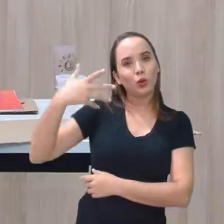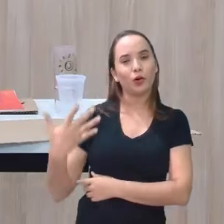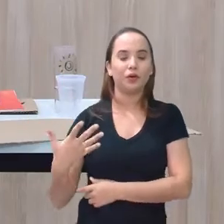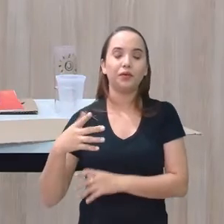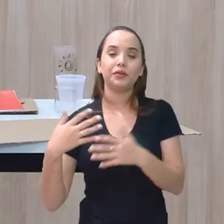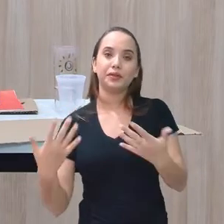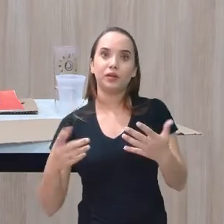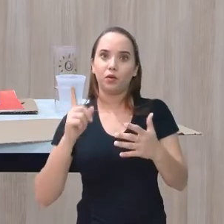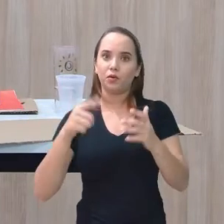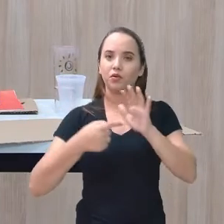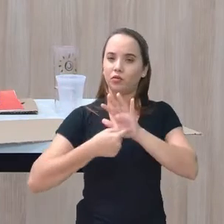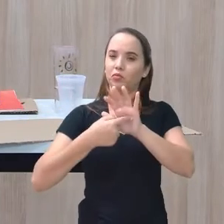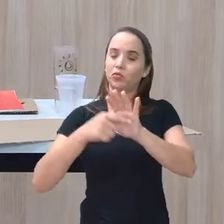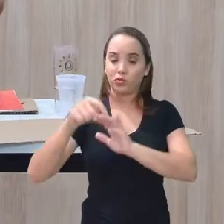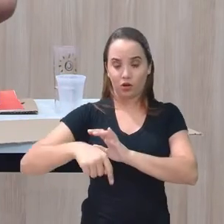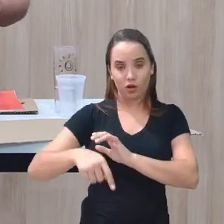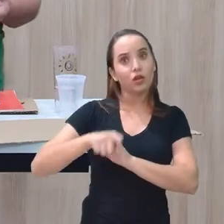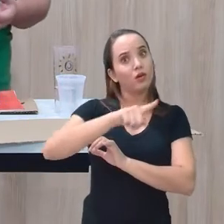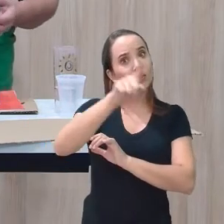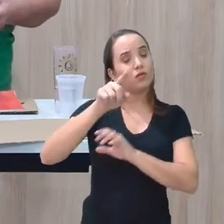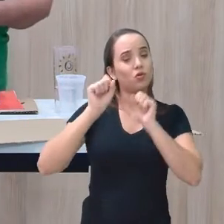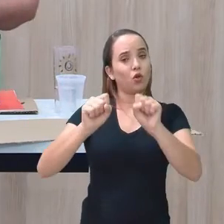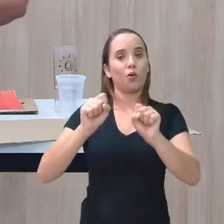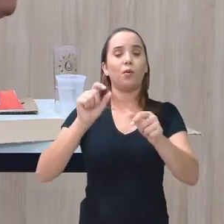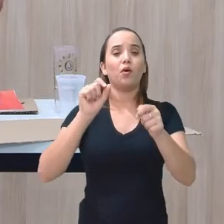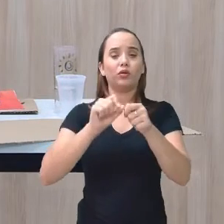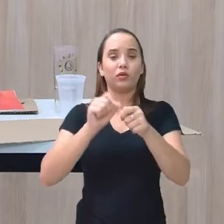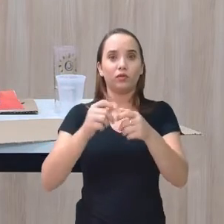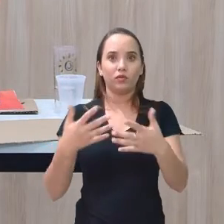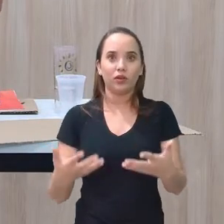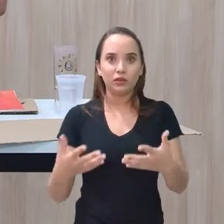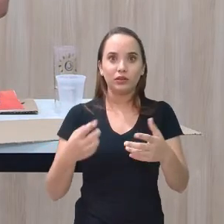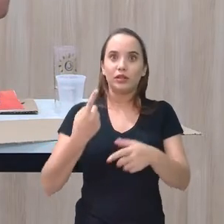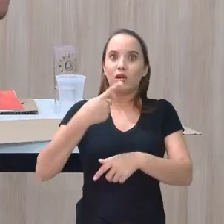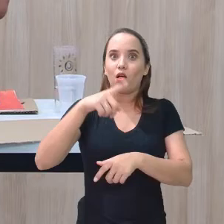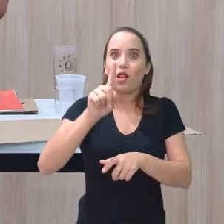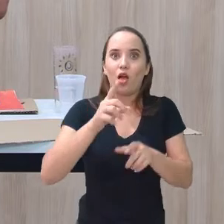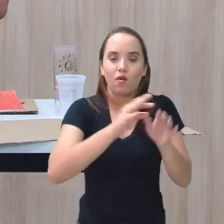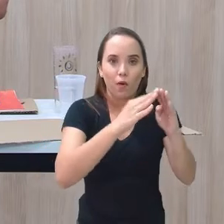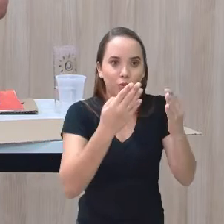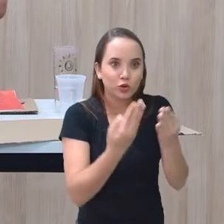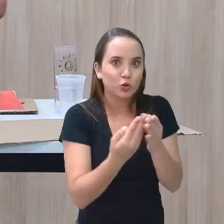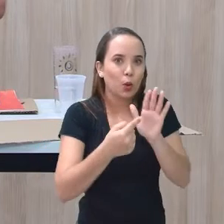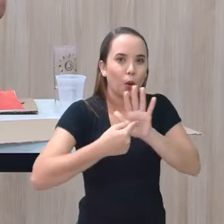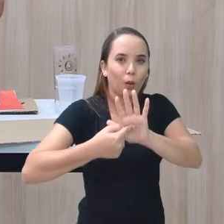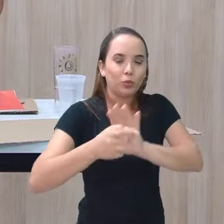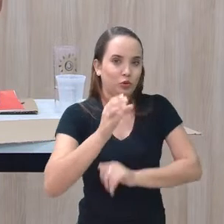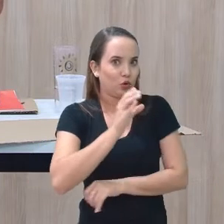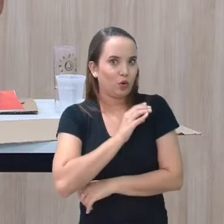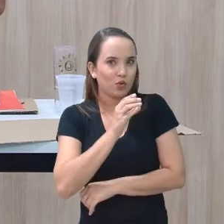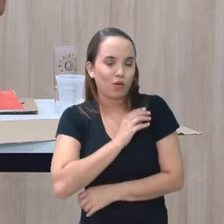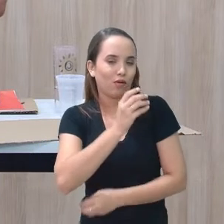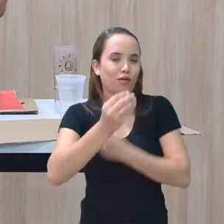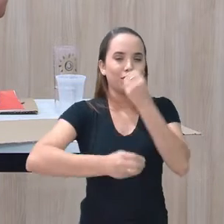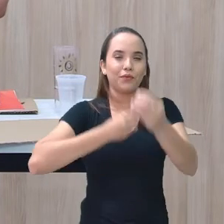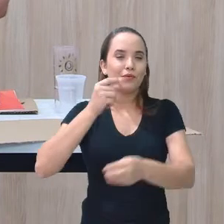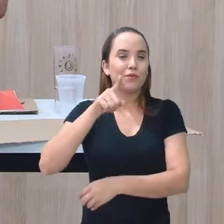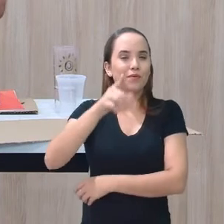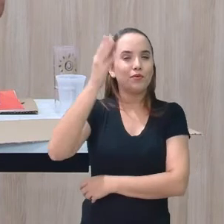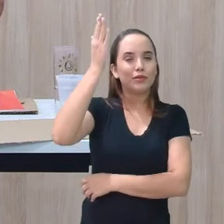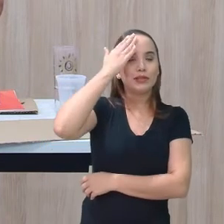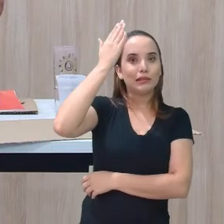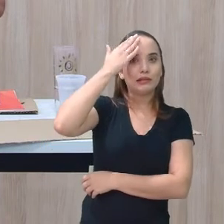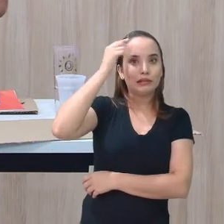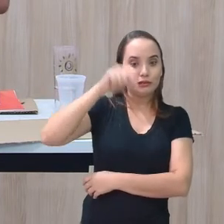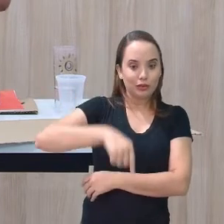demonstrando aqui é o que vocês vão poder fazer, não é? Levar para a escola, mostrar aos seus colegas como você entendeu